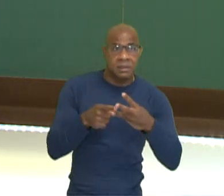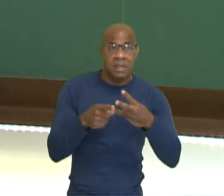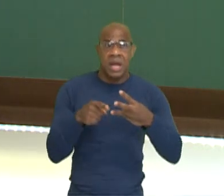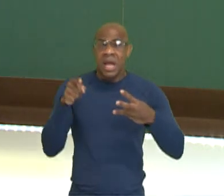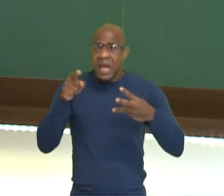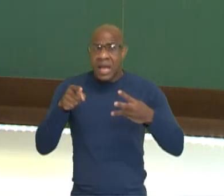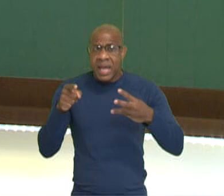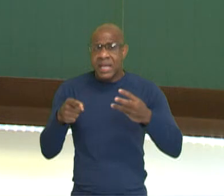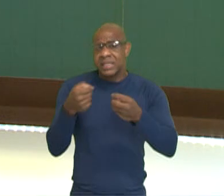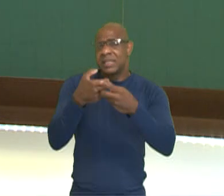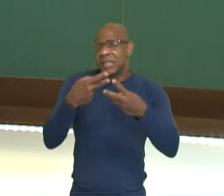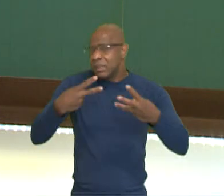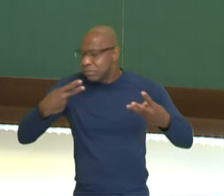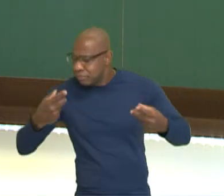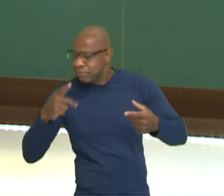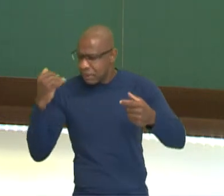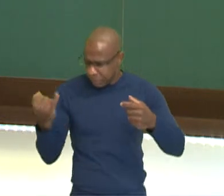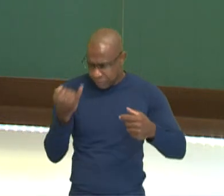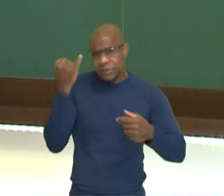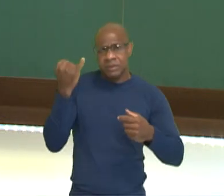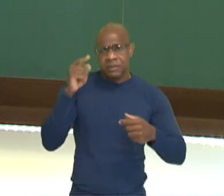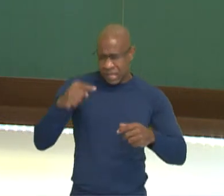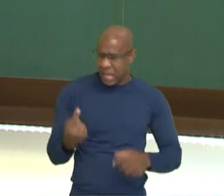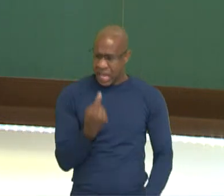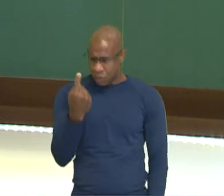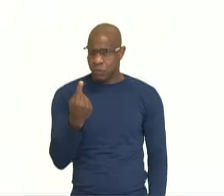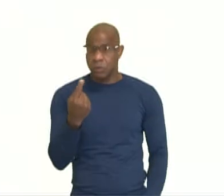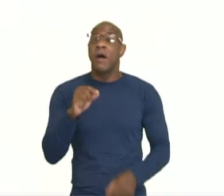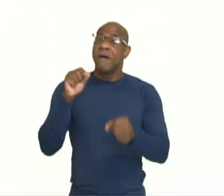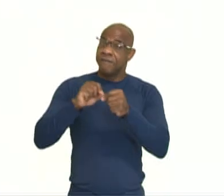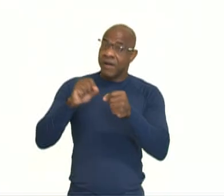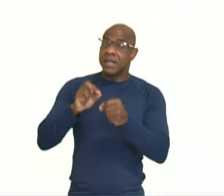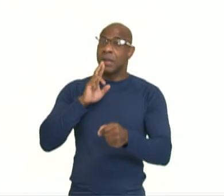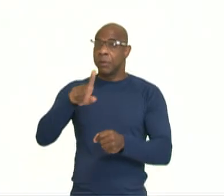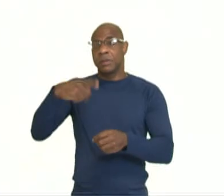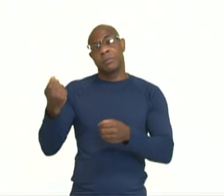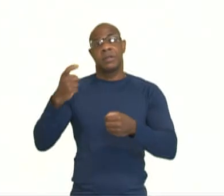esses aspectos são únicos? Faz aí, que eu te aguardo aqui.